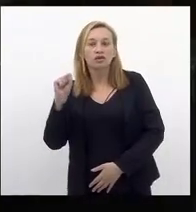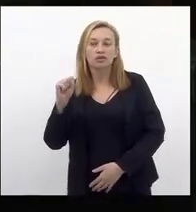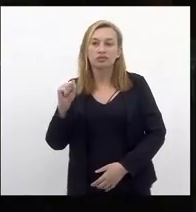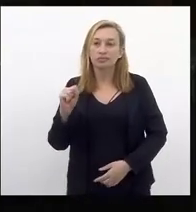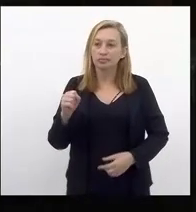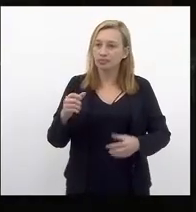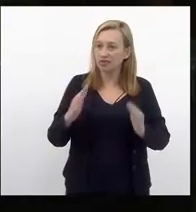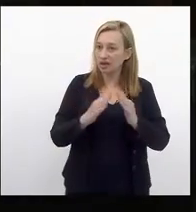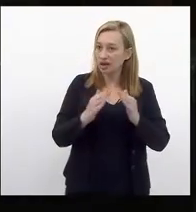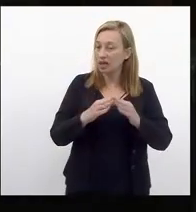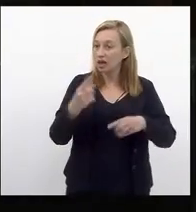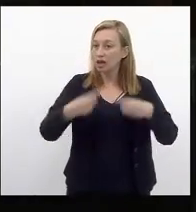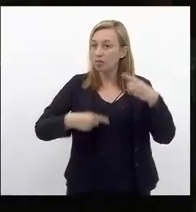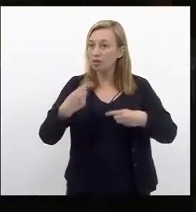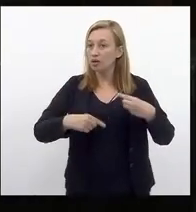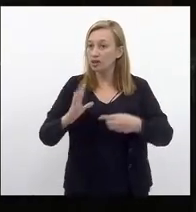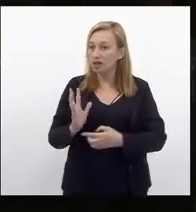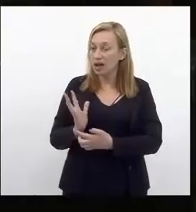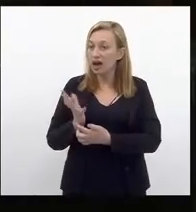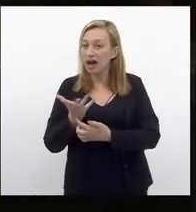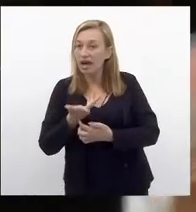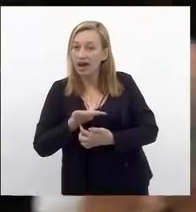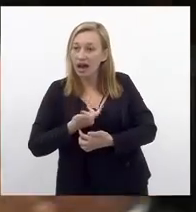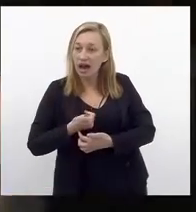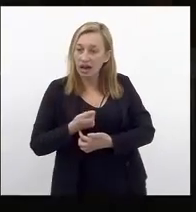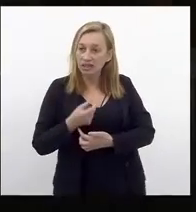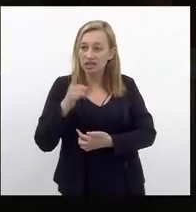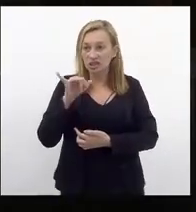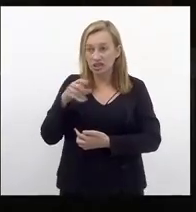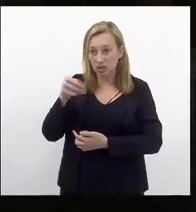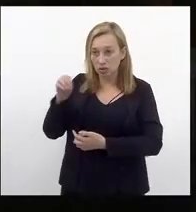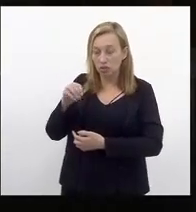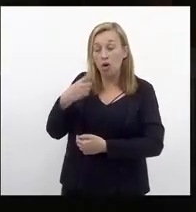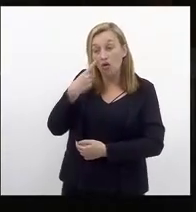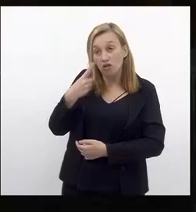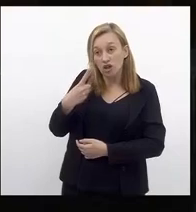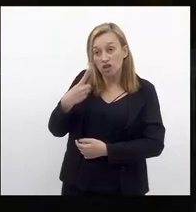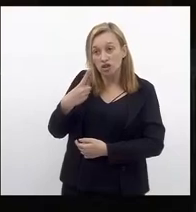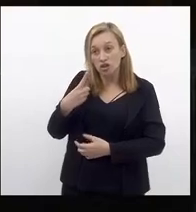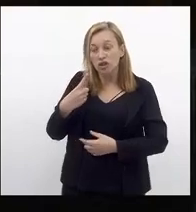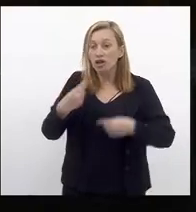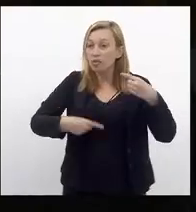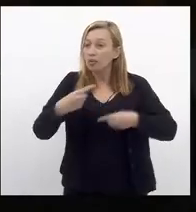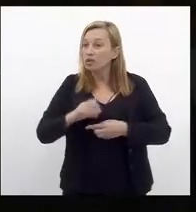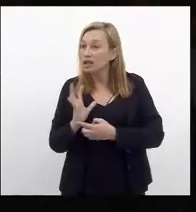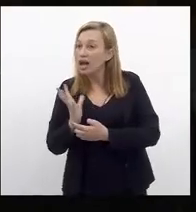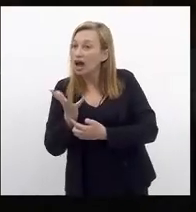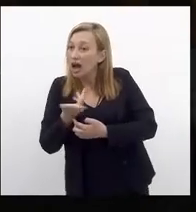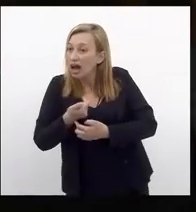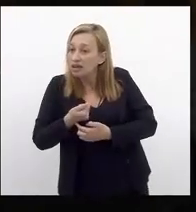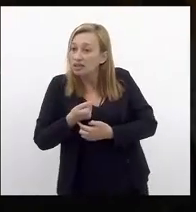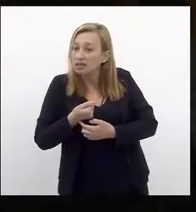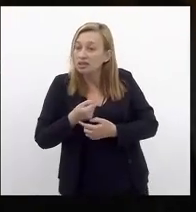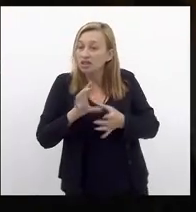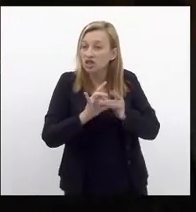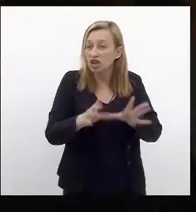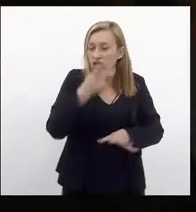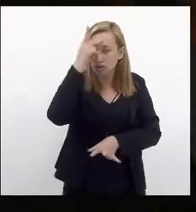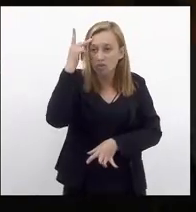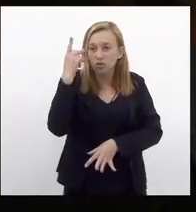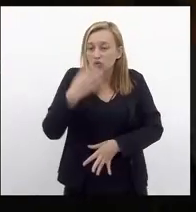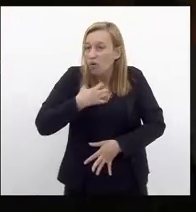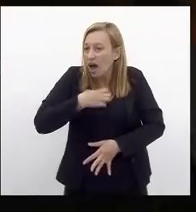de buscar consenso diante do dissenso mas eu tô vendo que a política é a arte de deixar todo mundo puto